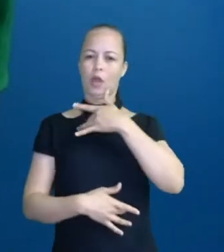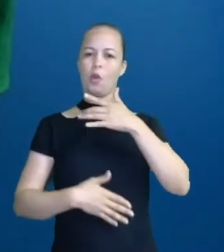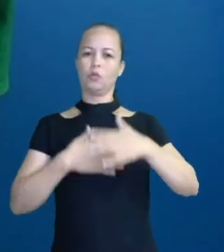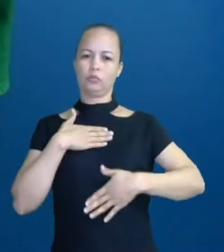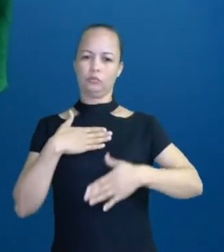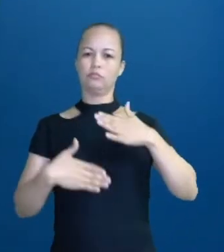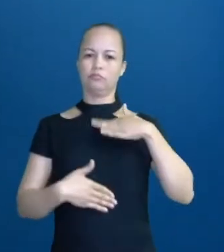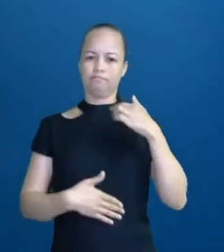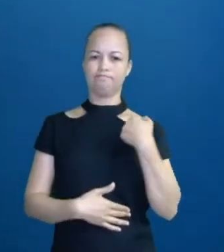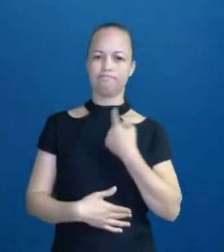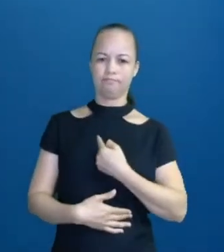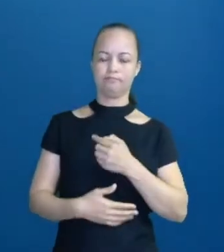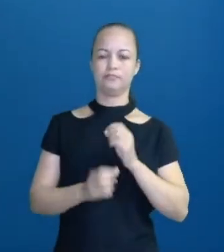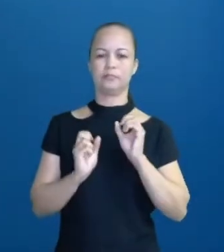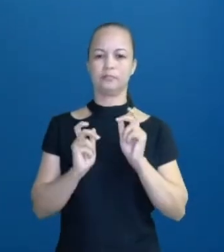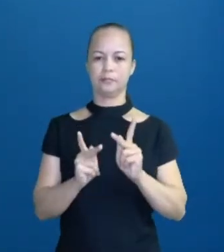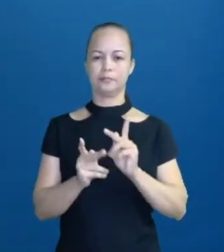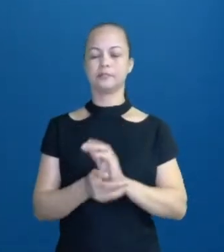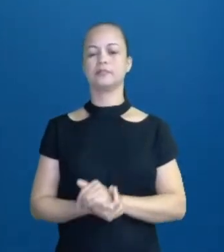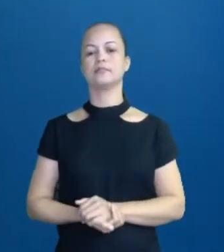nosso corpo, tá certo?